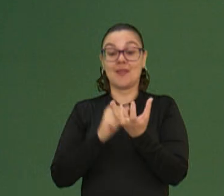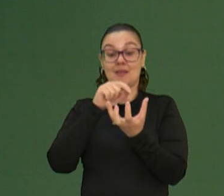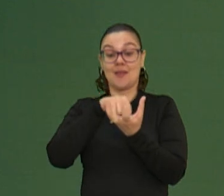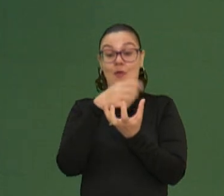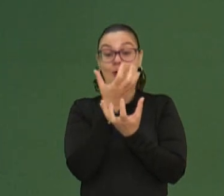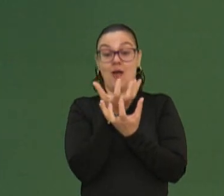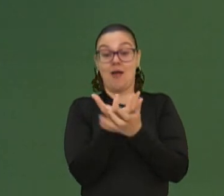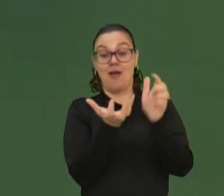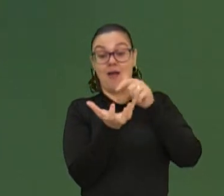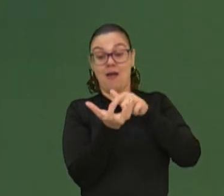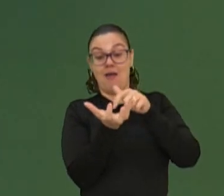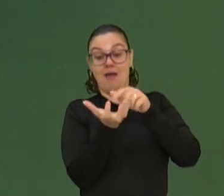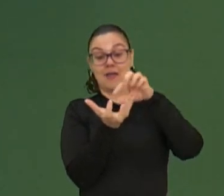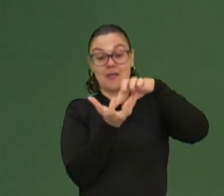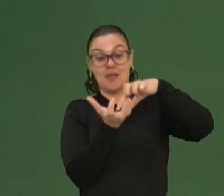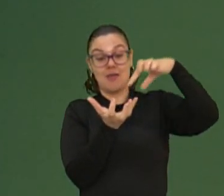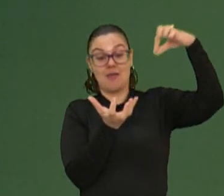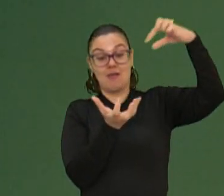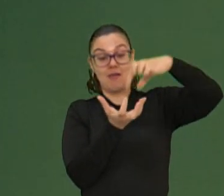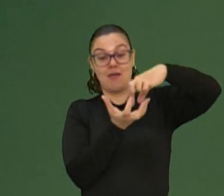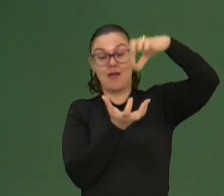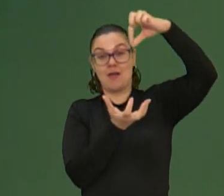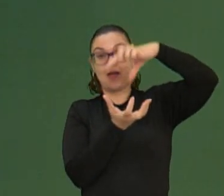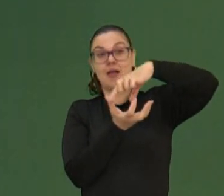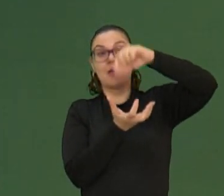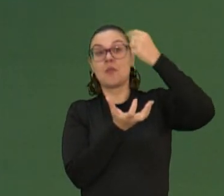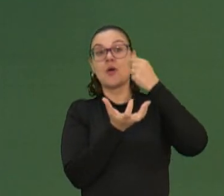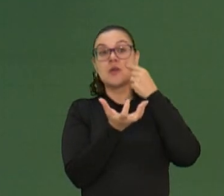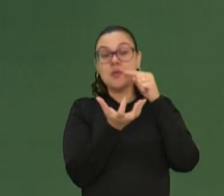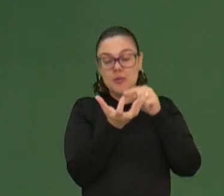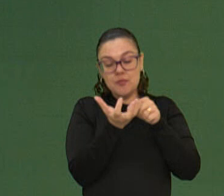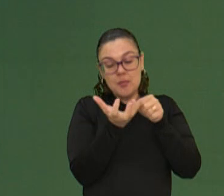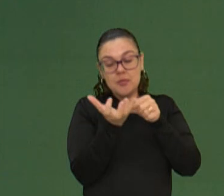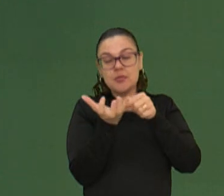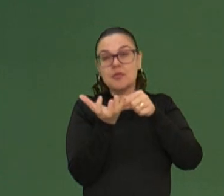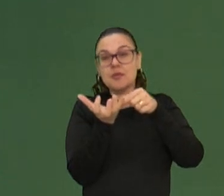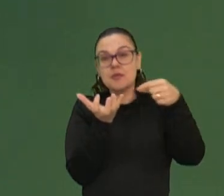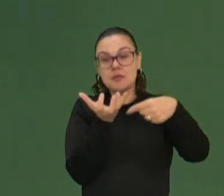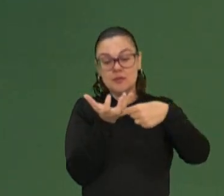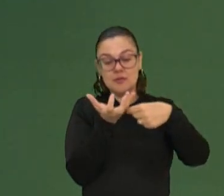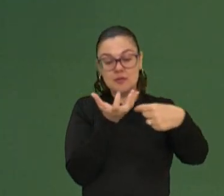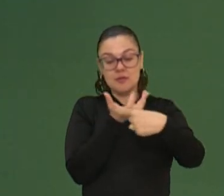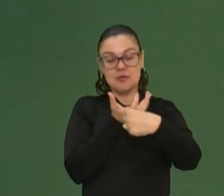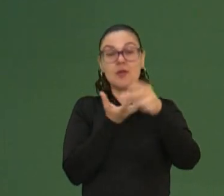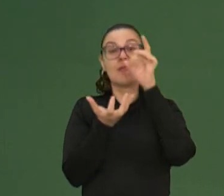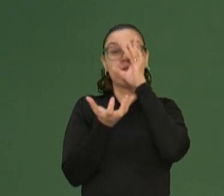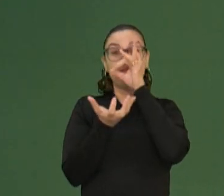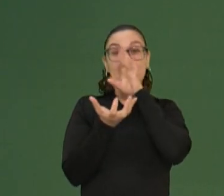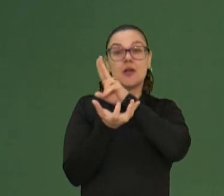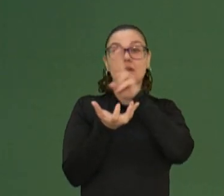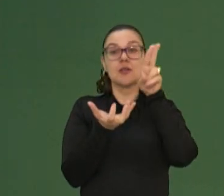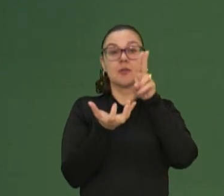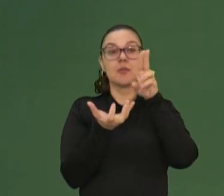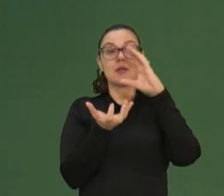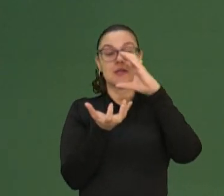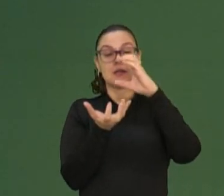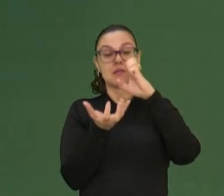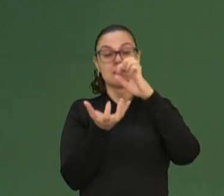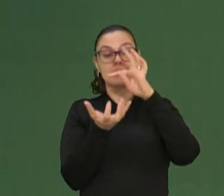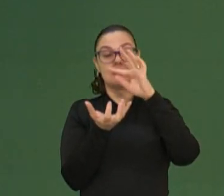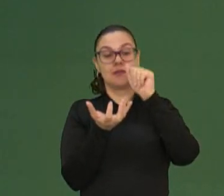Entre o receptáculo e as pétalas, tem umas folhinhas modificadas, verdinhas, chamadas